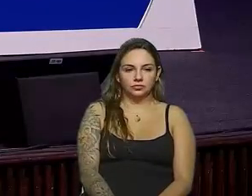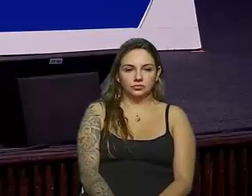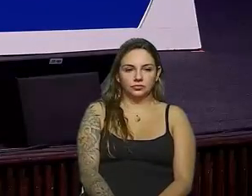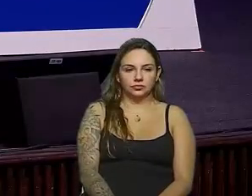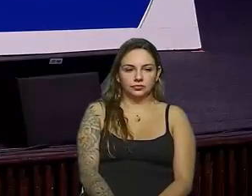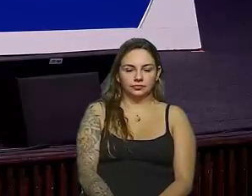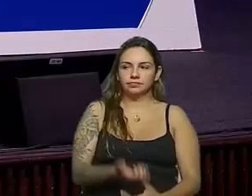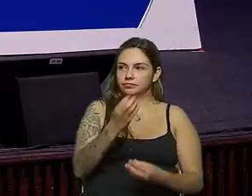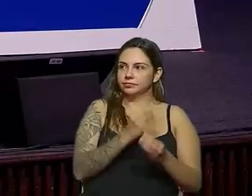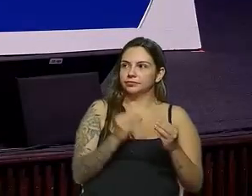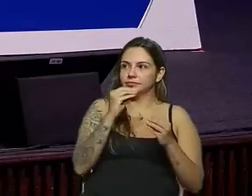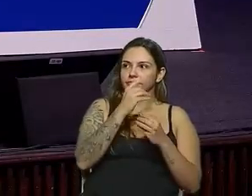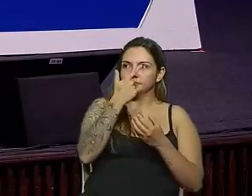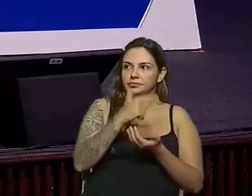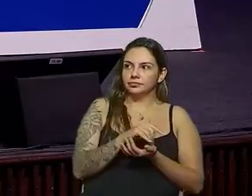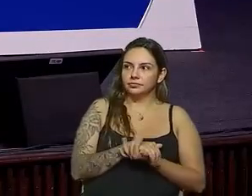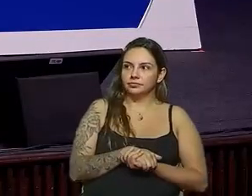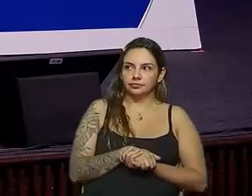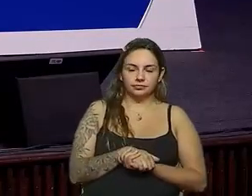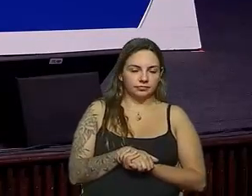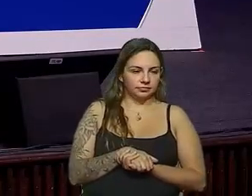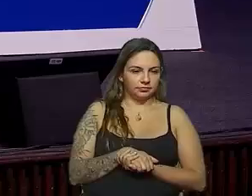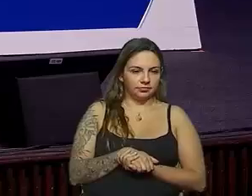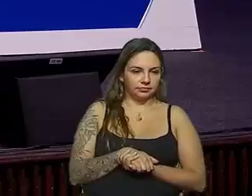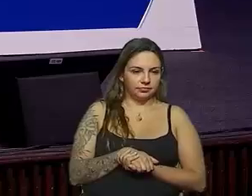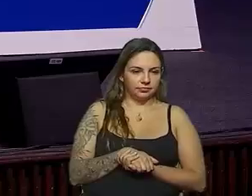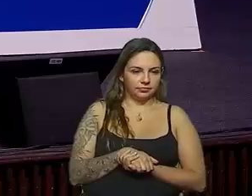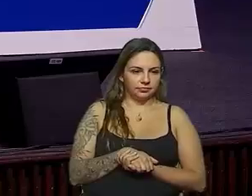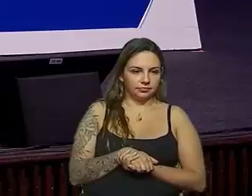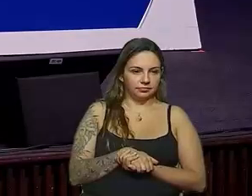Eu quero acrescentar uma coisa.